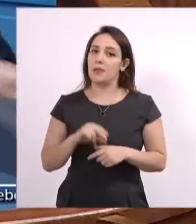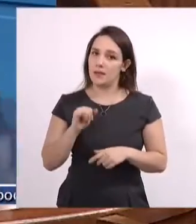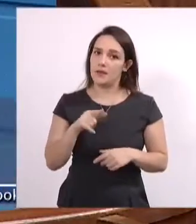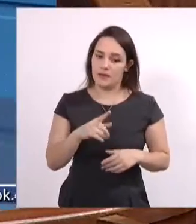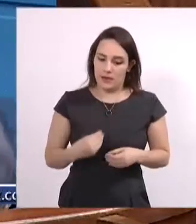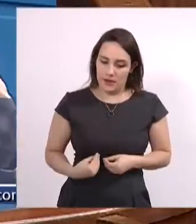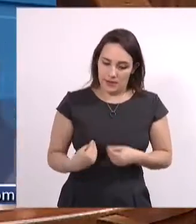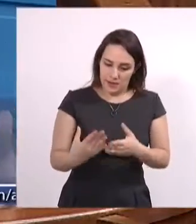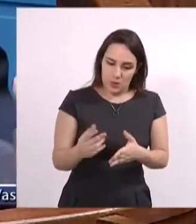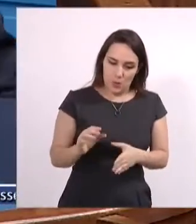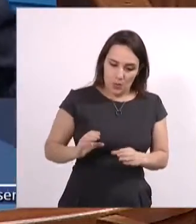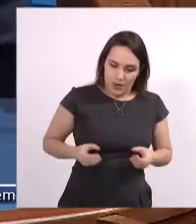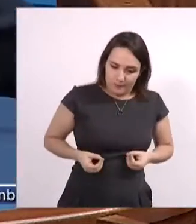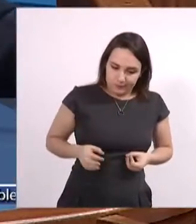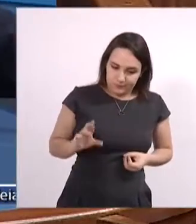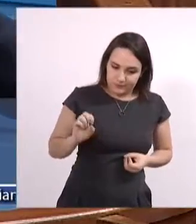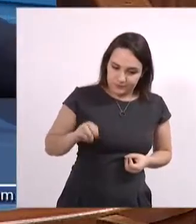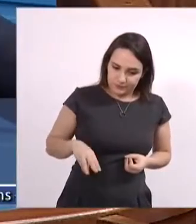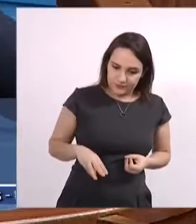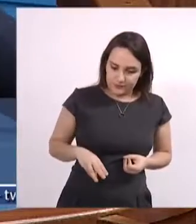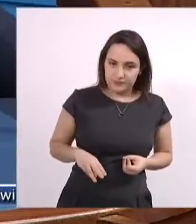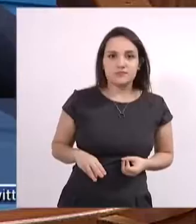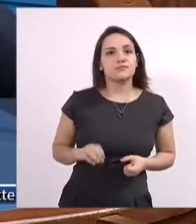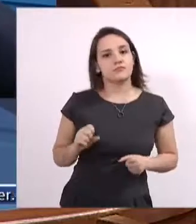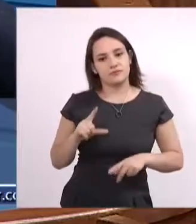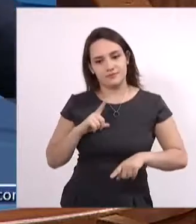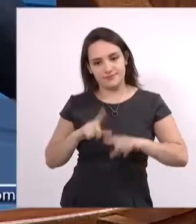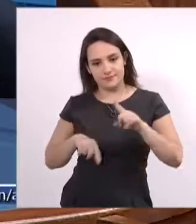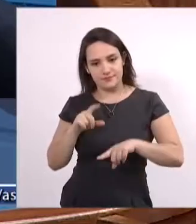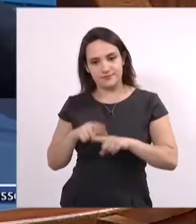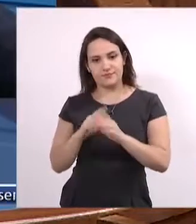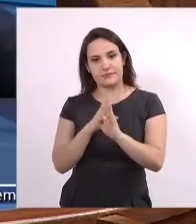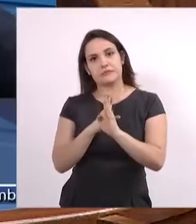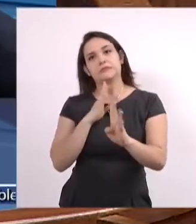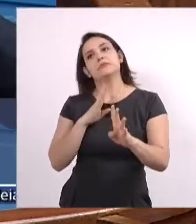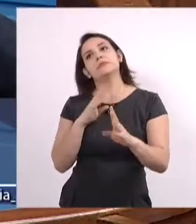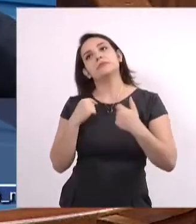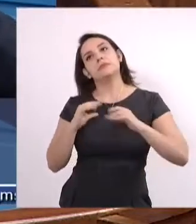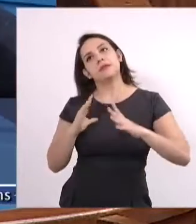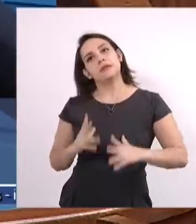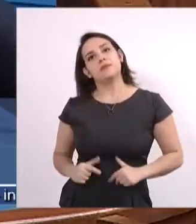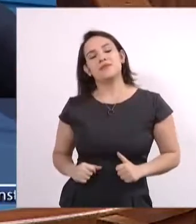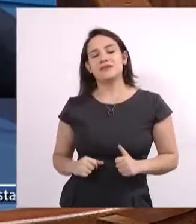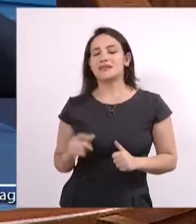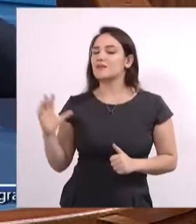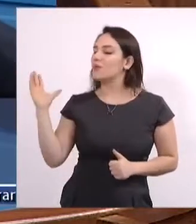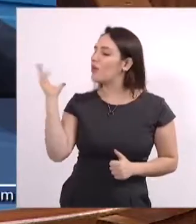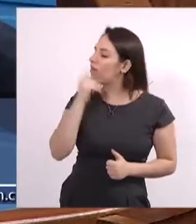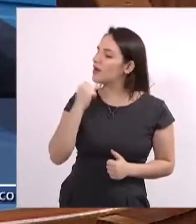existe uma fila para se conseguir ter a hemodiálise.